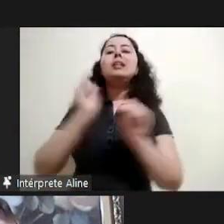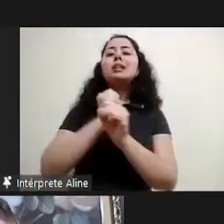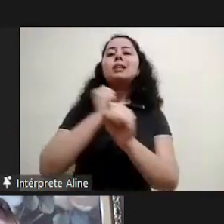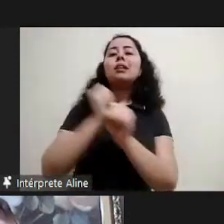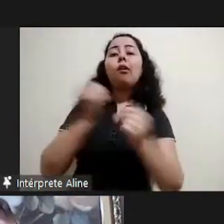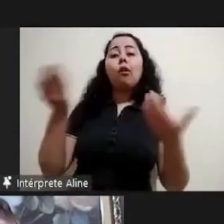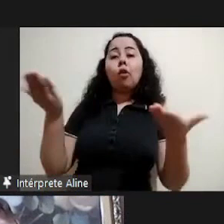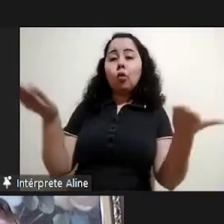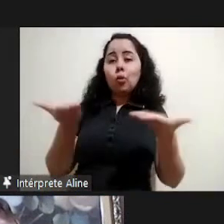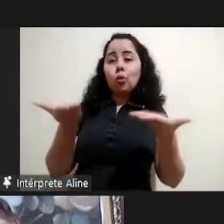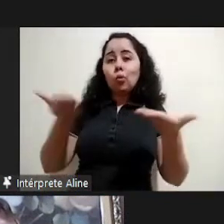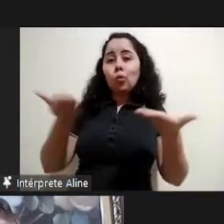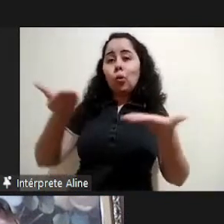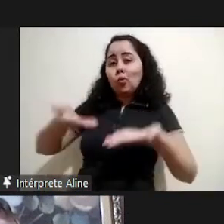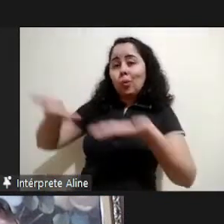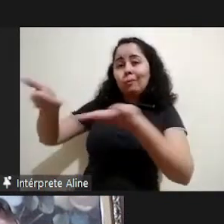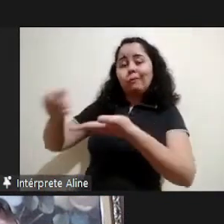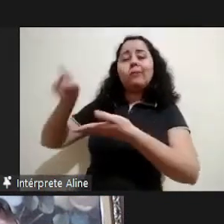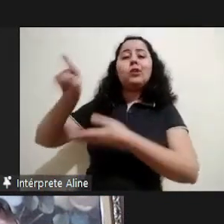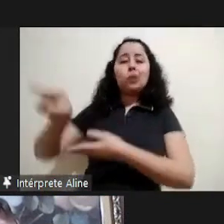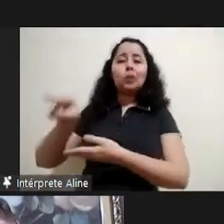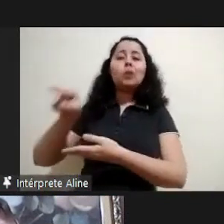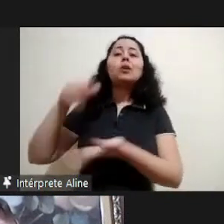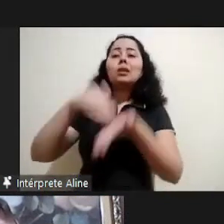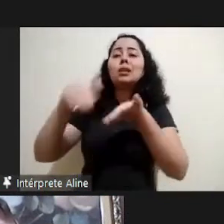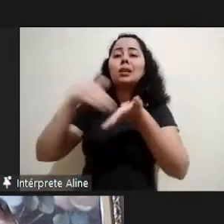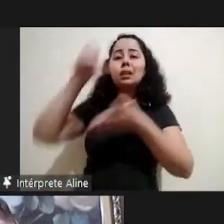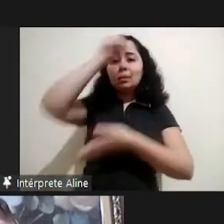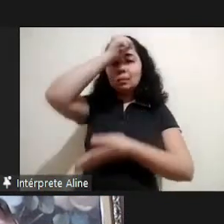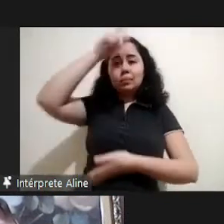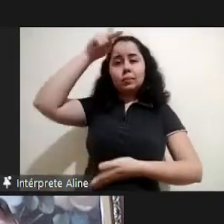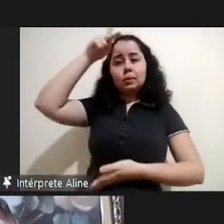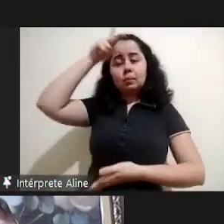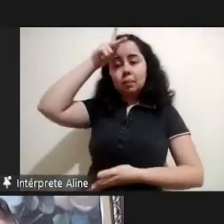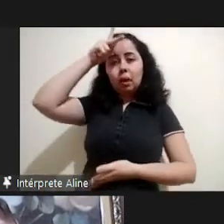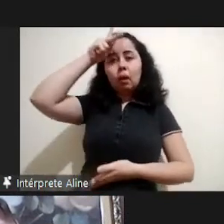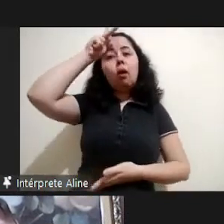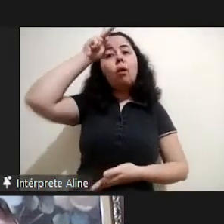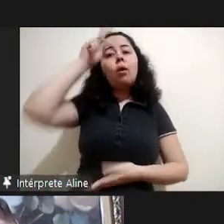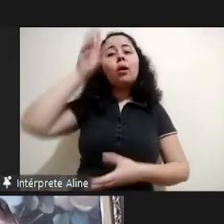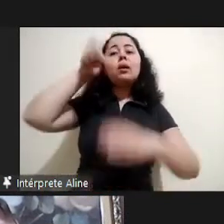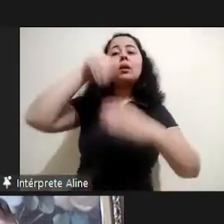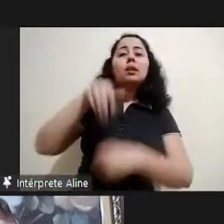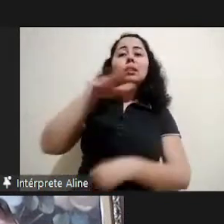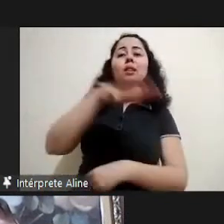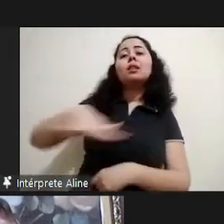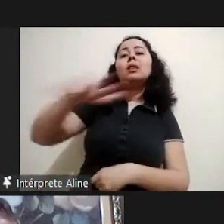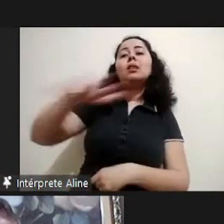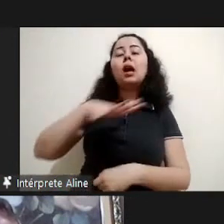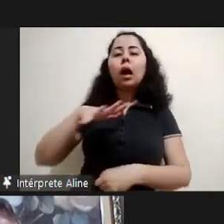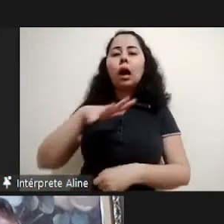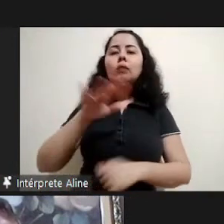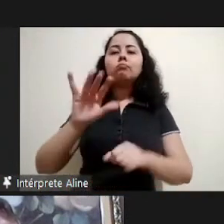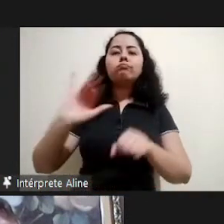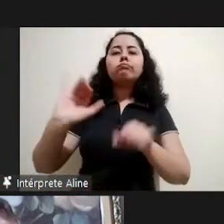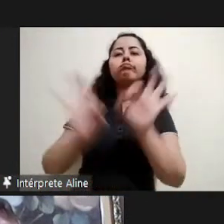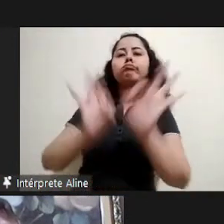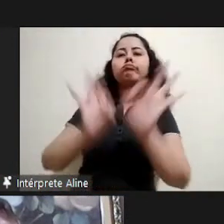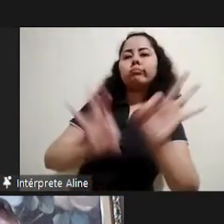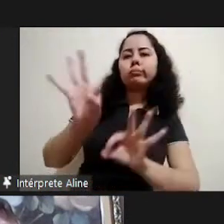Municipal e da presidência da Companhia de Saneamento Municipal, ocupa o cargo de coordenador de projeto especial da diretoria da